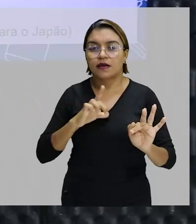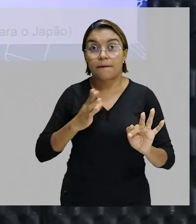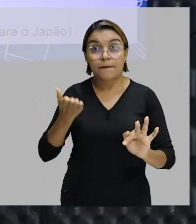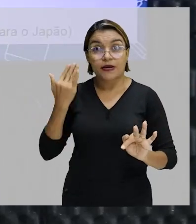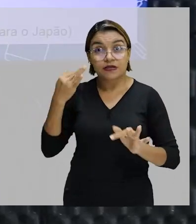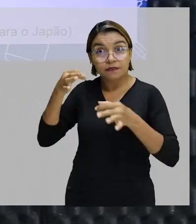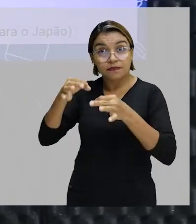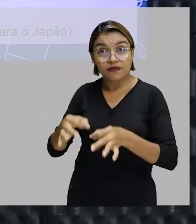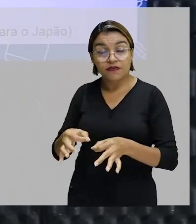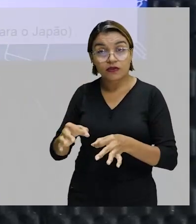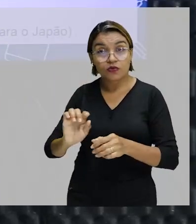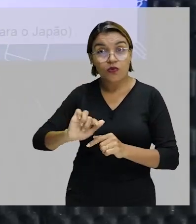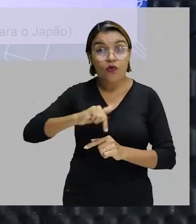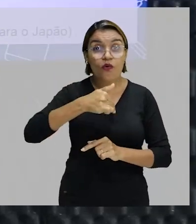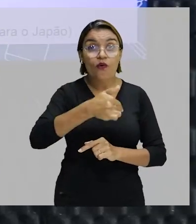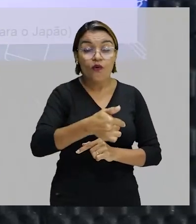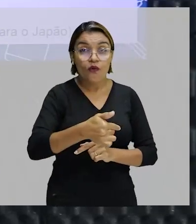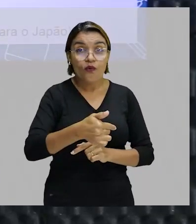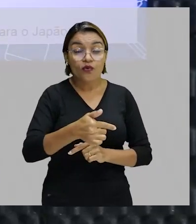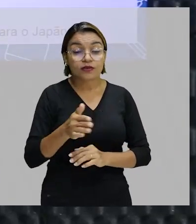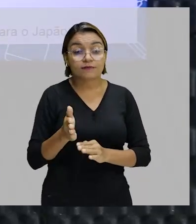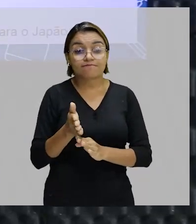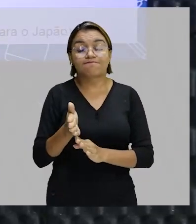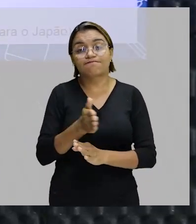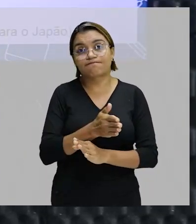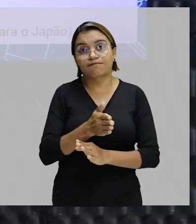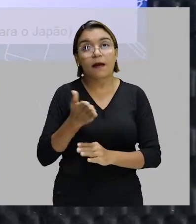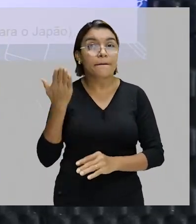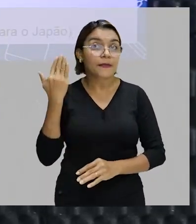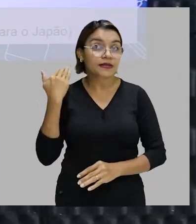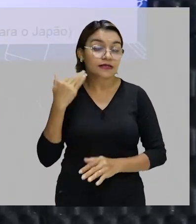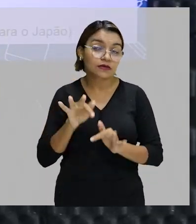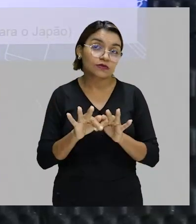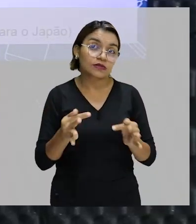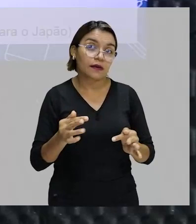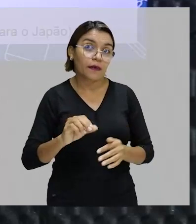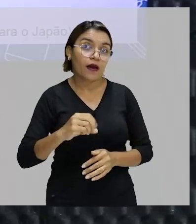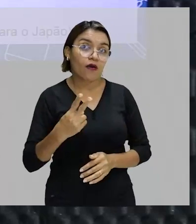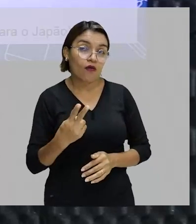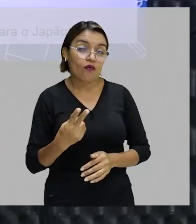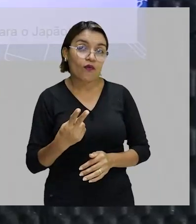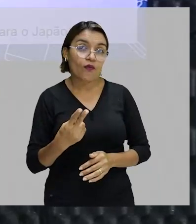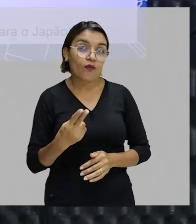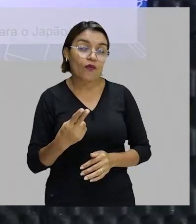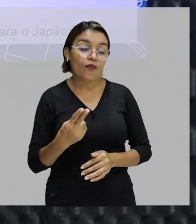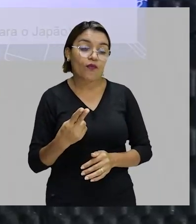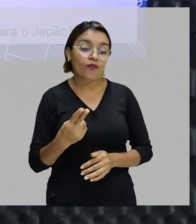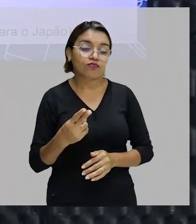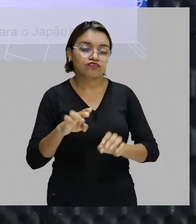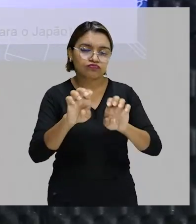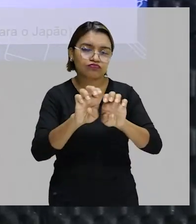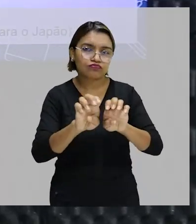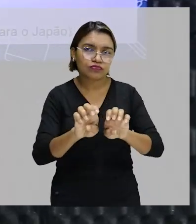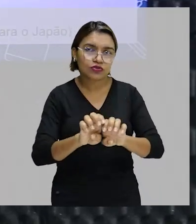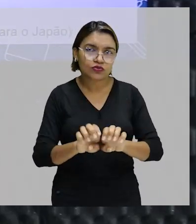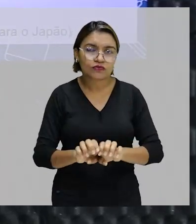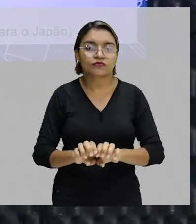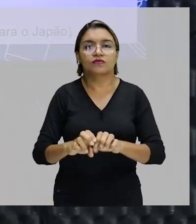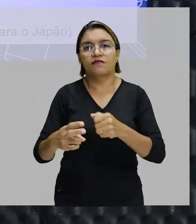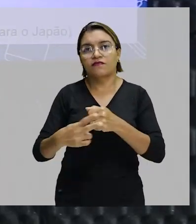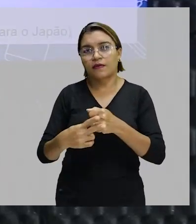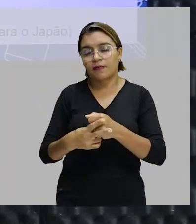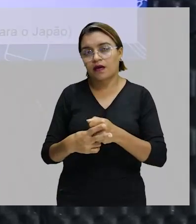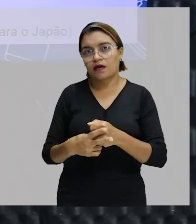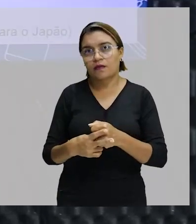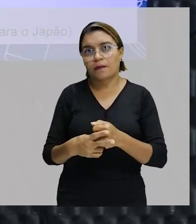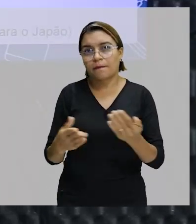passado perfeito e a outra parte que normalmente está no passado simples ou uma outra construção verbal. Pode ser o